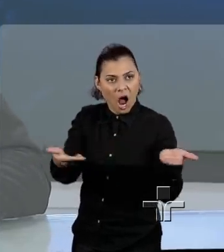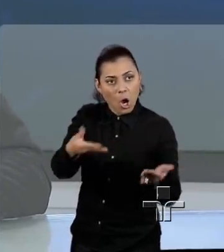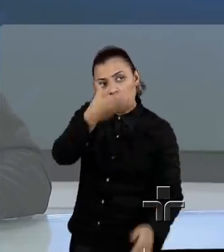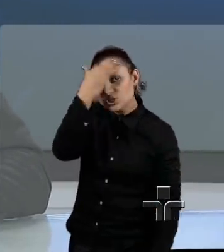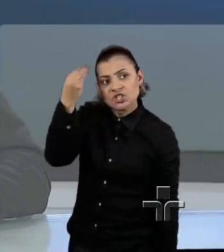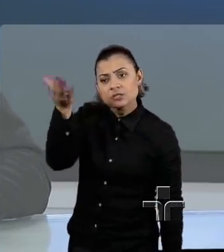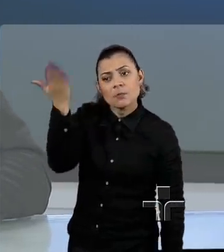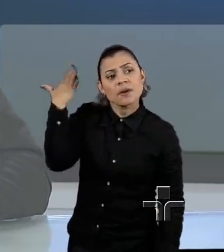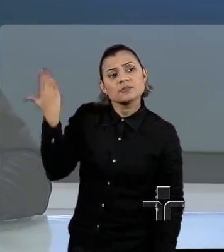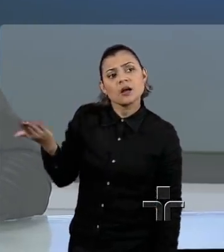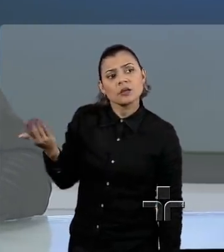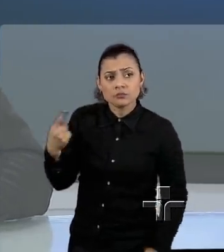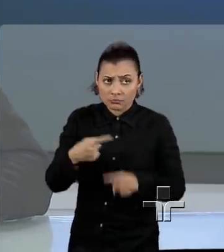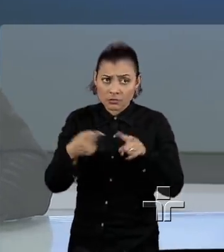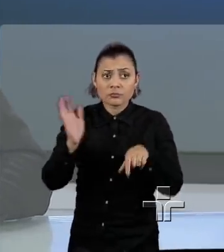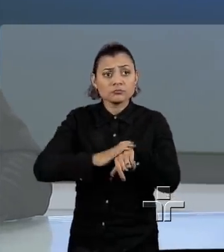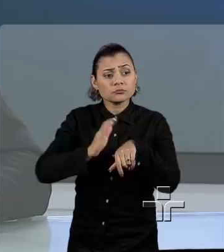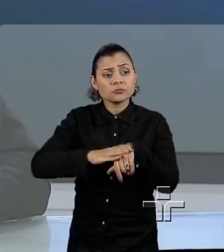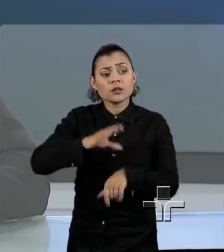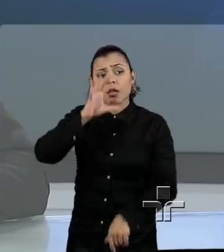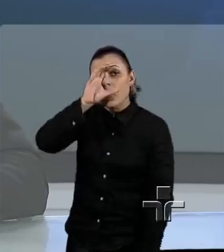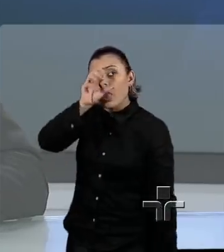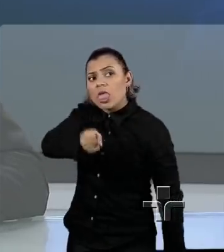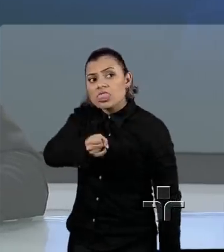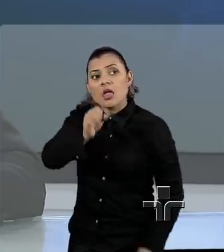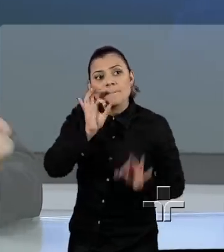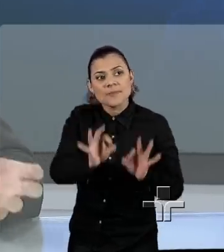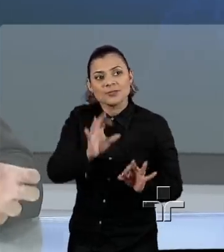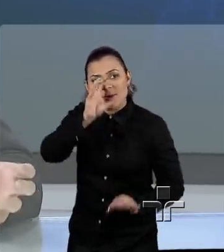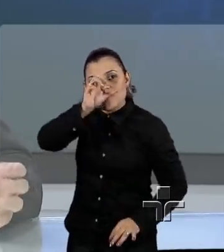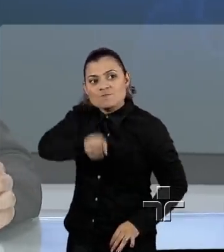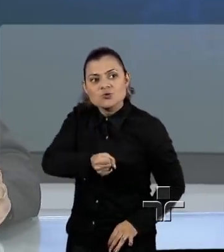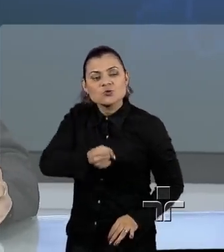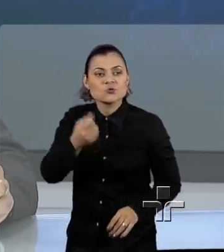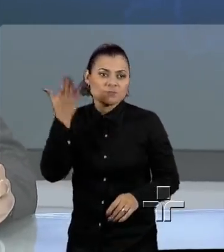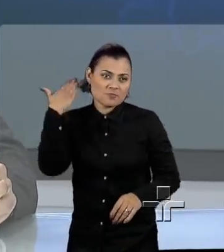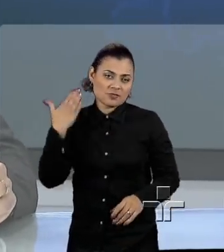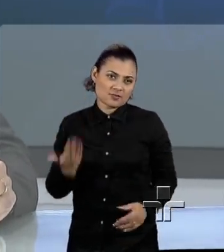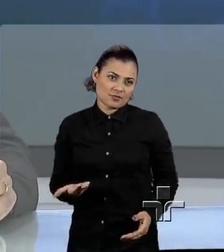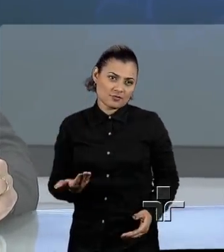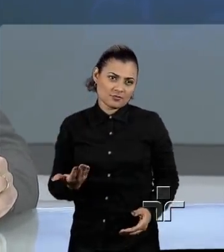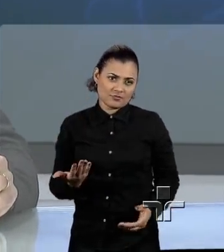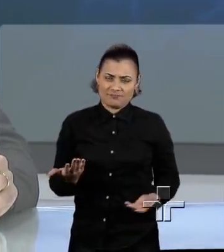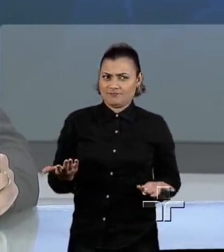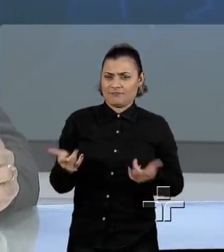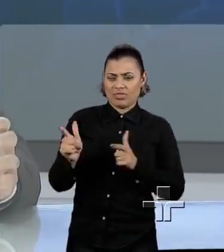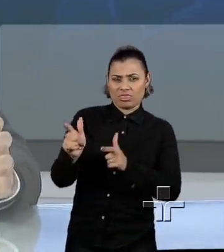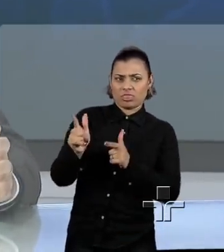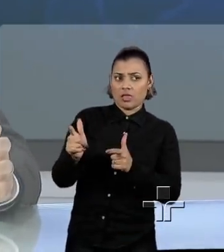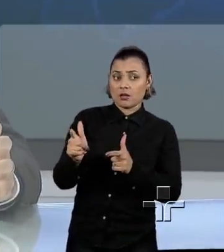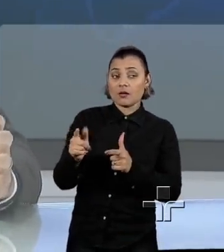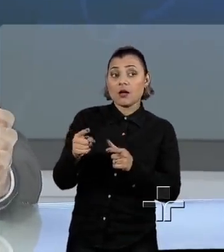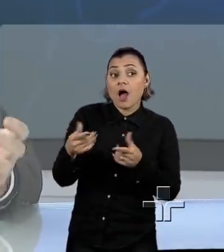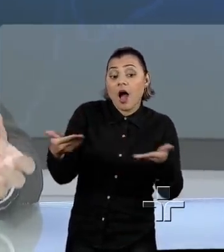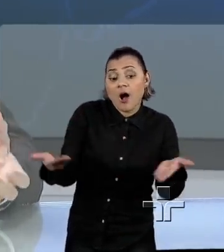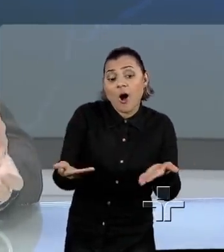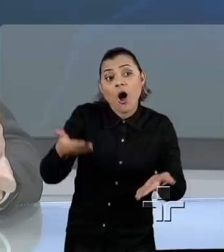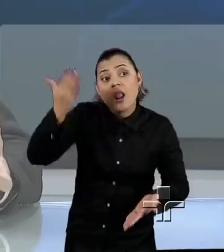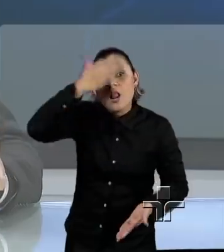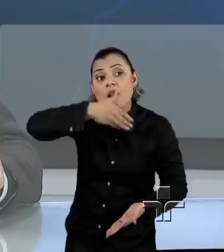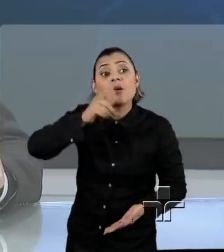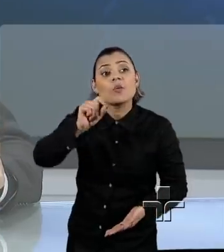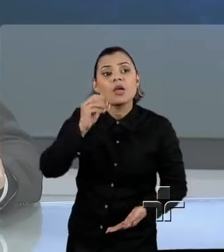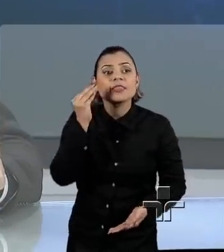bruxo, mas era o que ele fazia ali. Ele trocava ideia, fazia informações. O que se viu até agora foi a tentativa